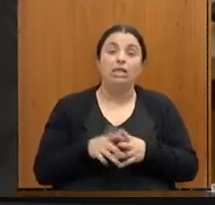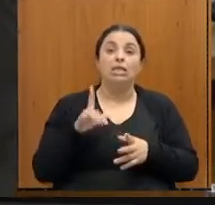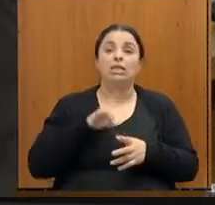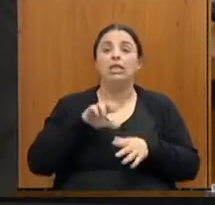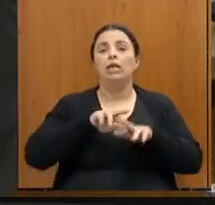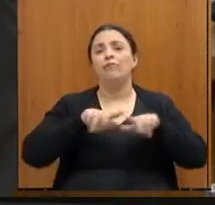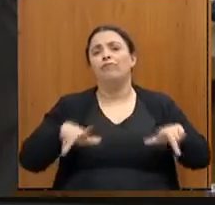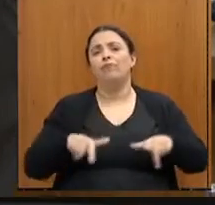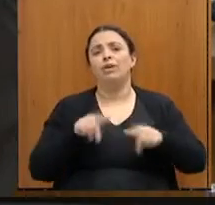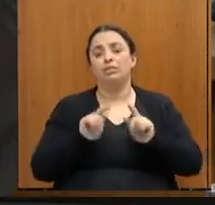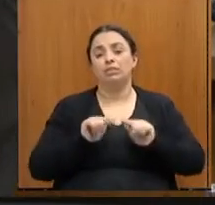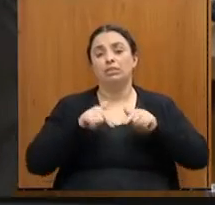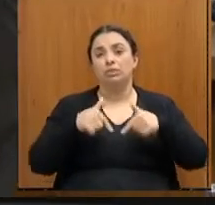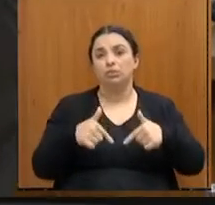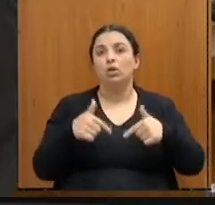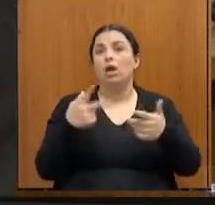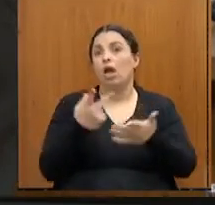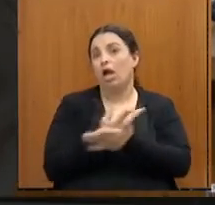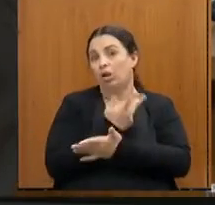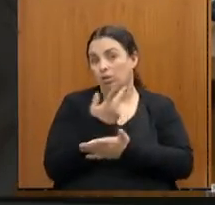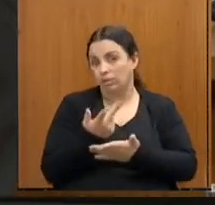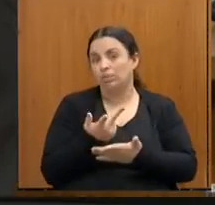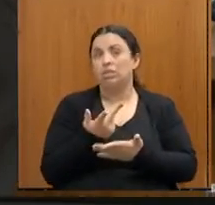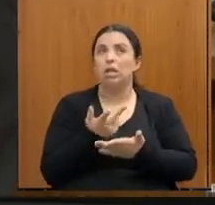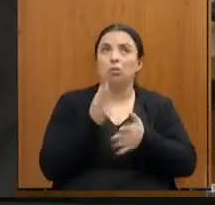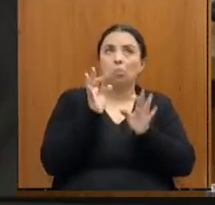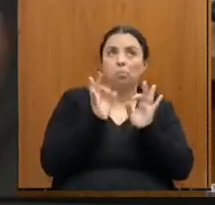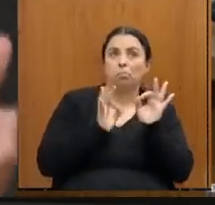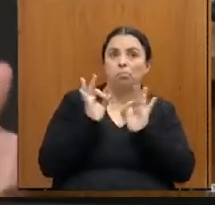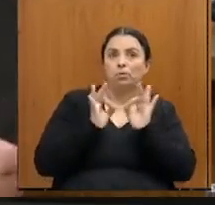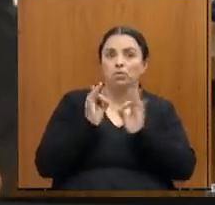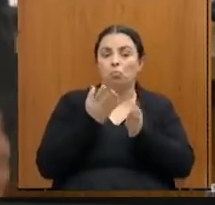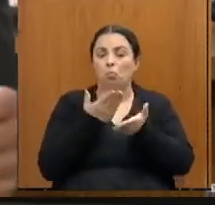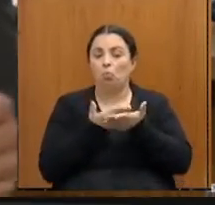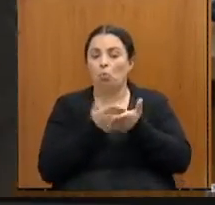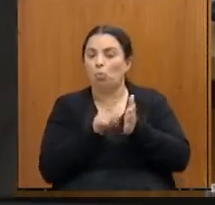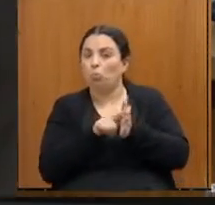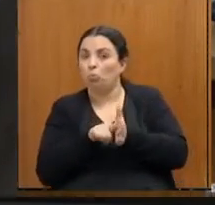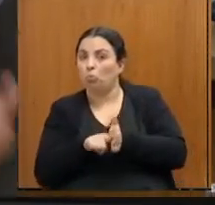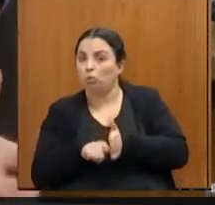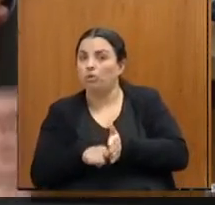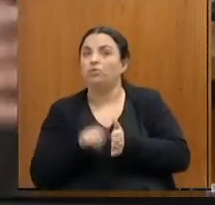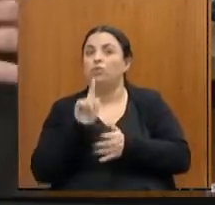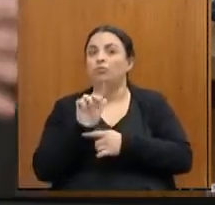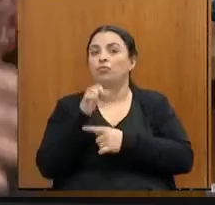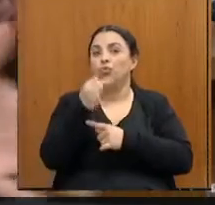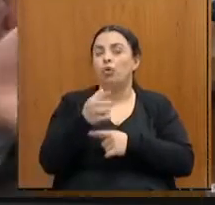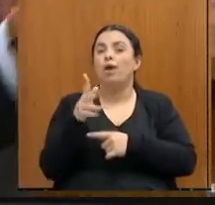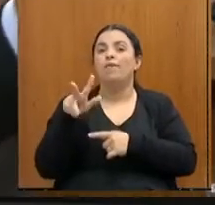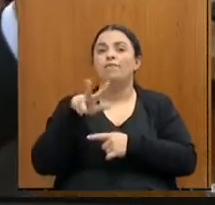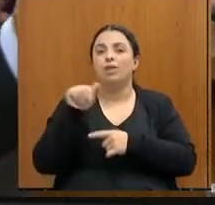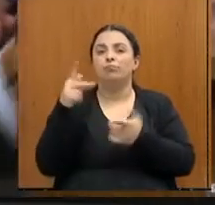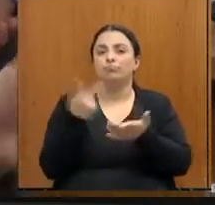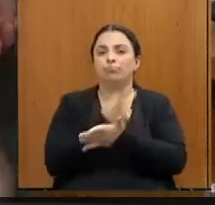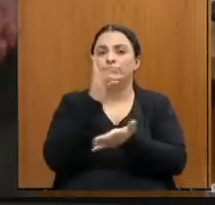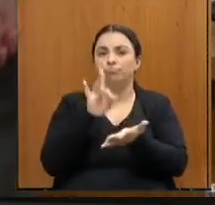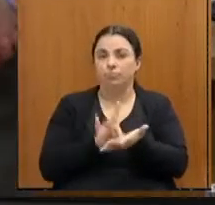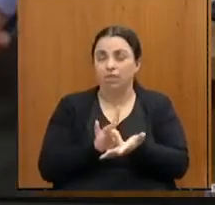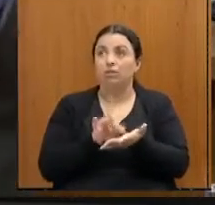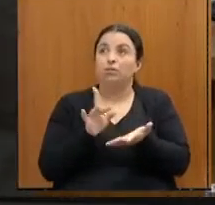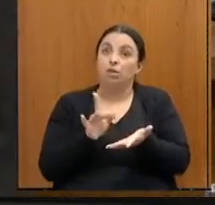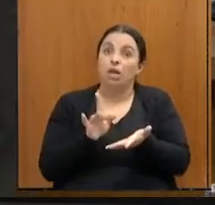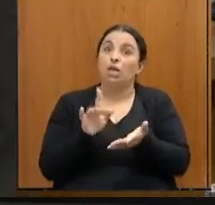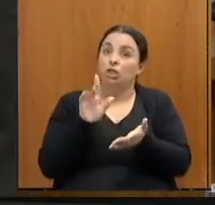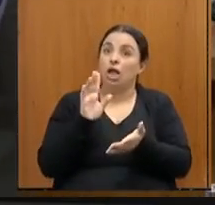ações sendo é já estudadas em breve serão implementados foras que já já